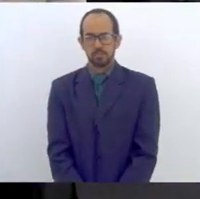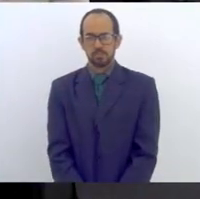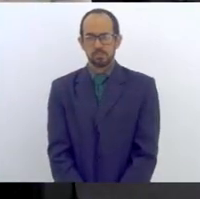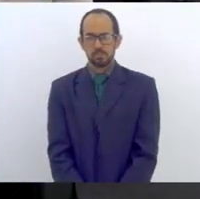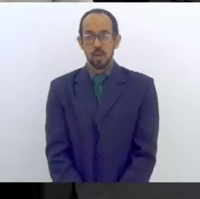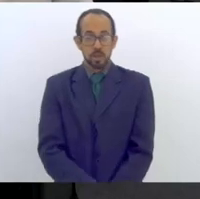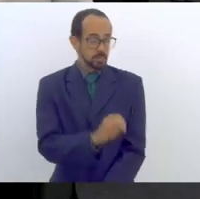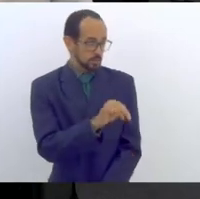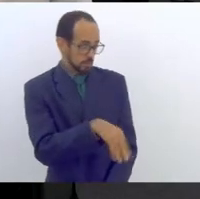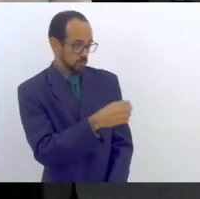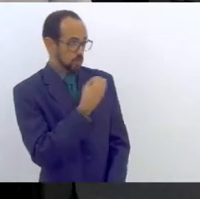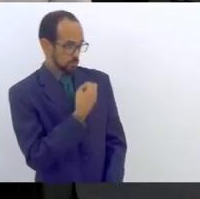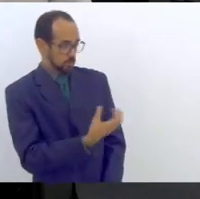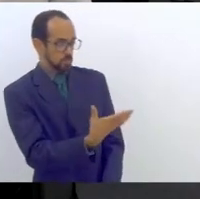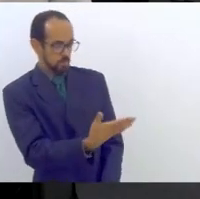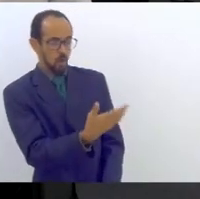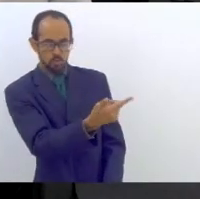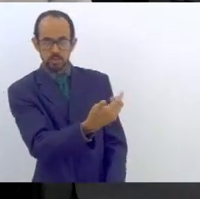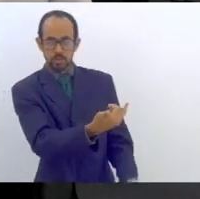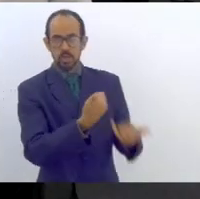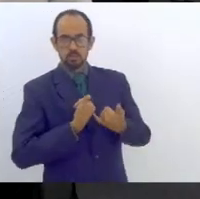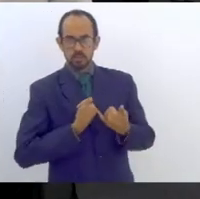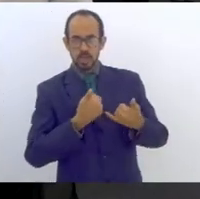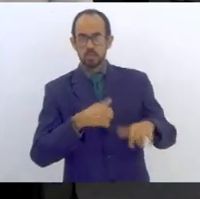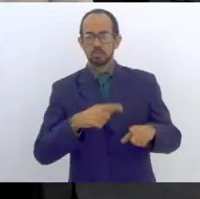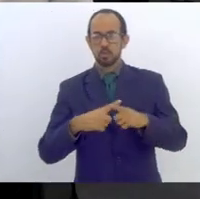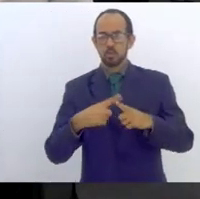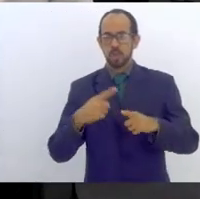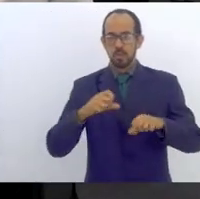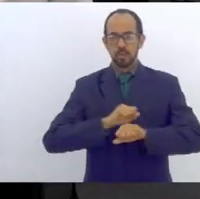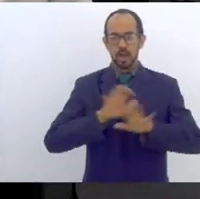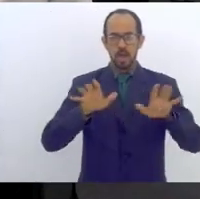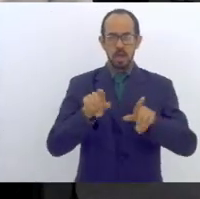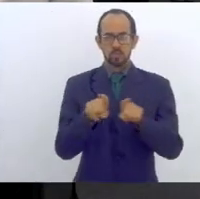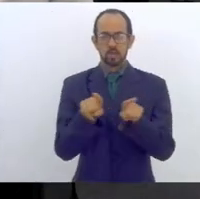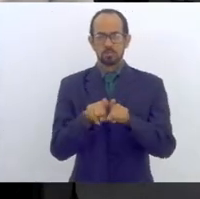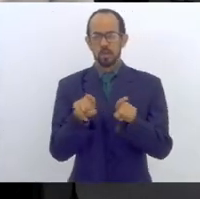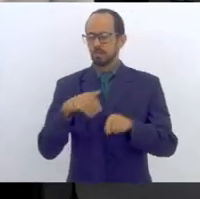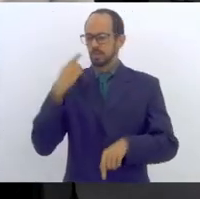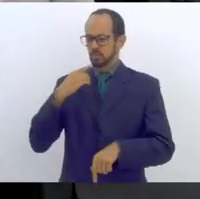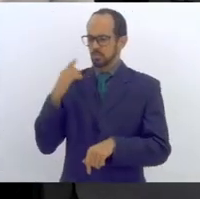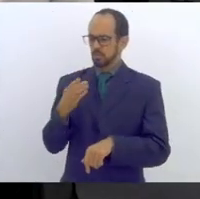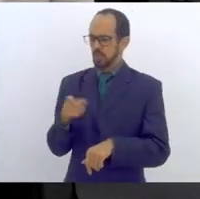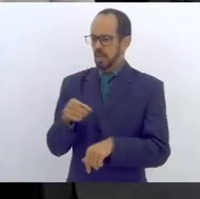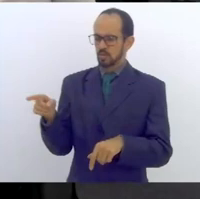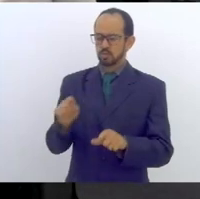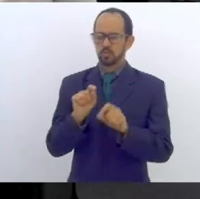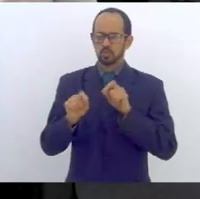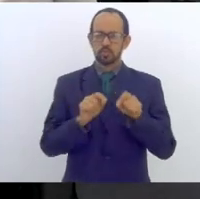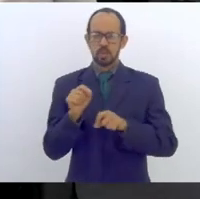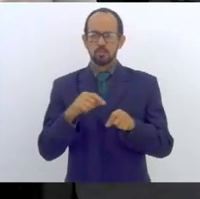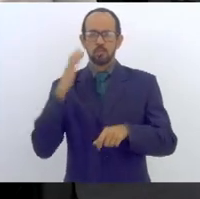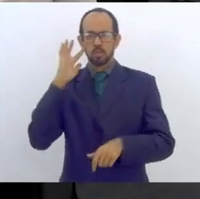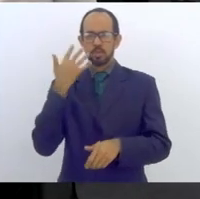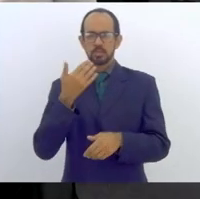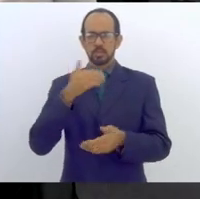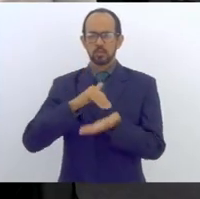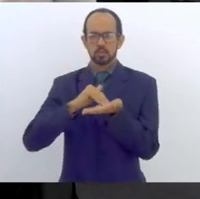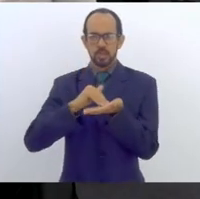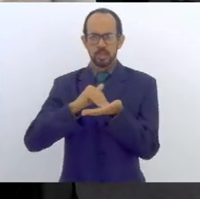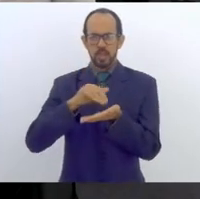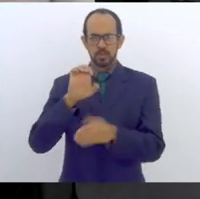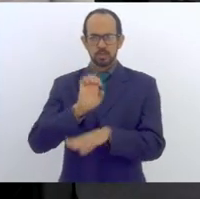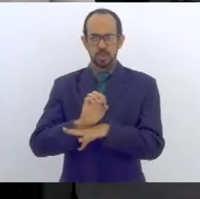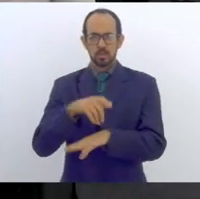foi bom muito obrigado por ter tocado nesse assunto apenas Esclarecer também os parlamentares em que por decisão do secretário de estado já há